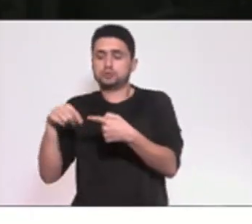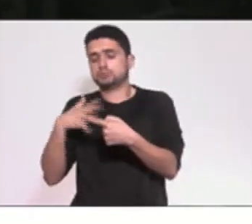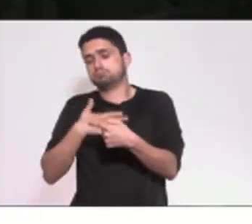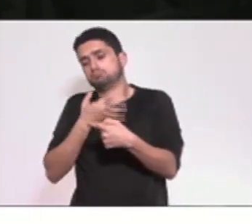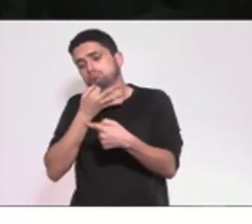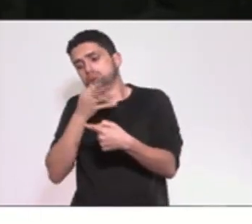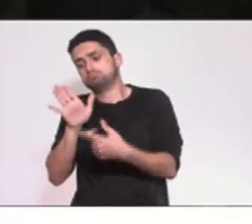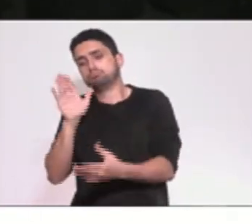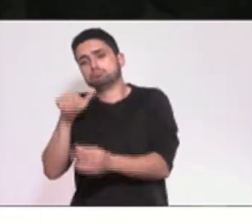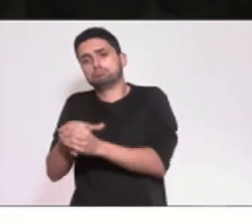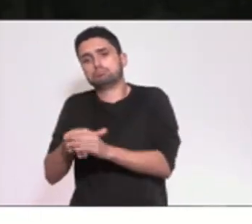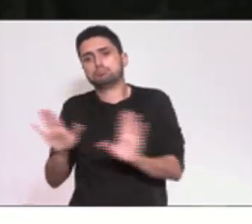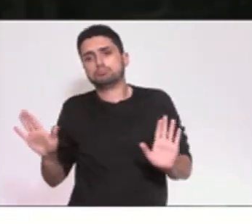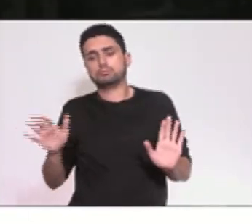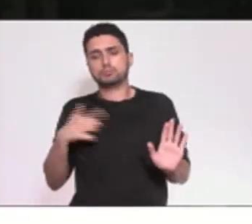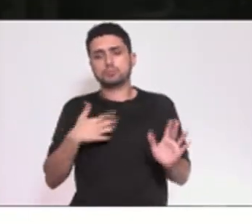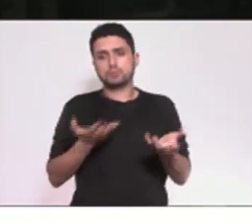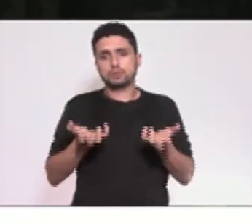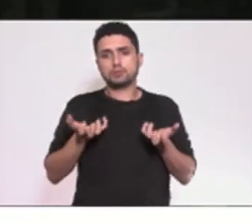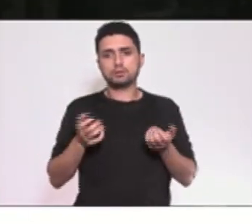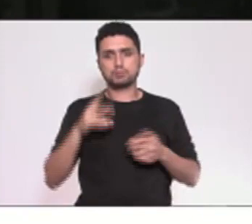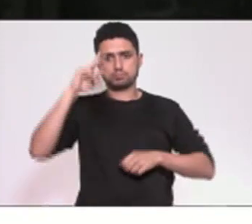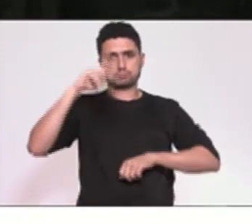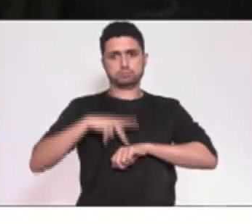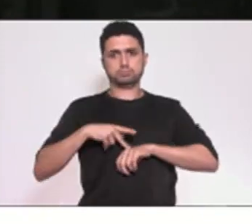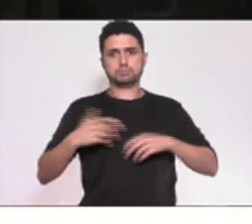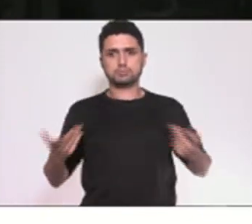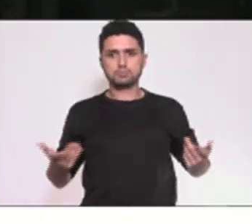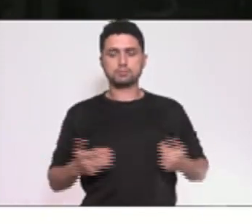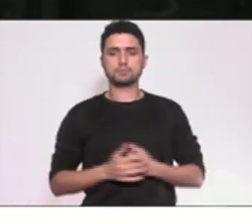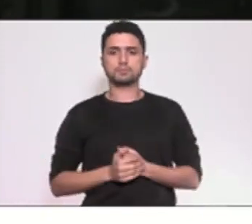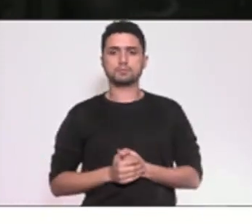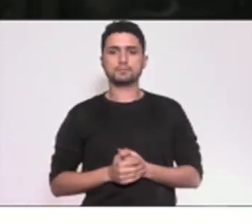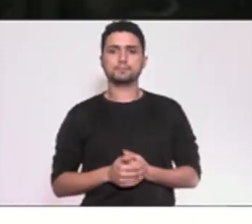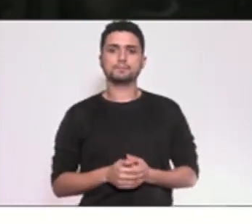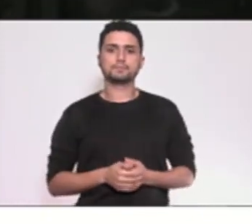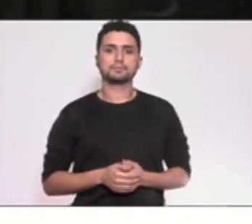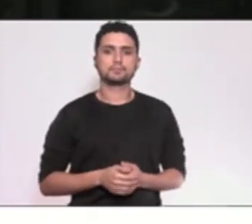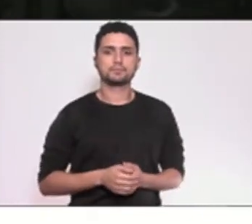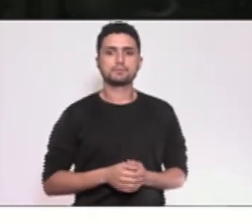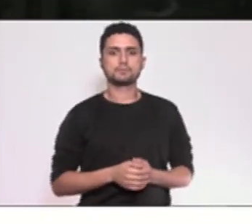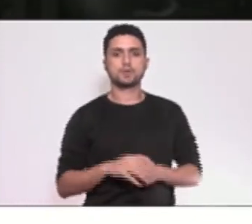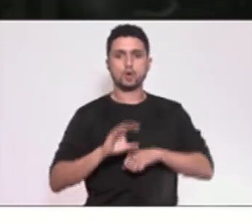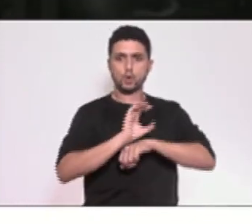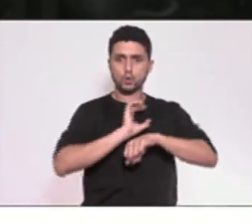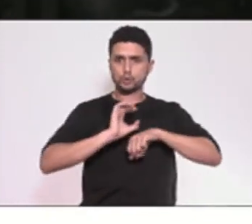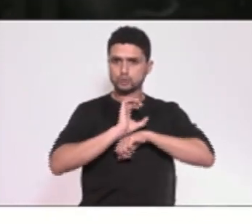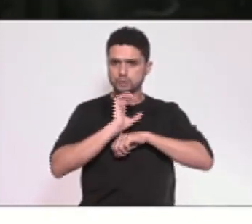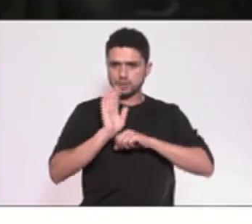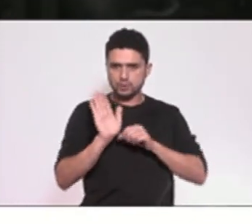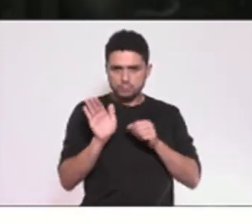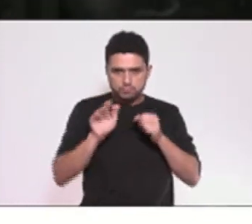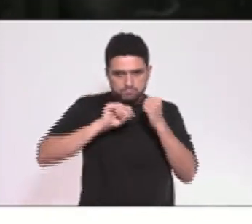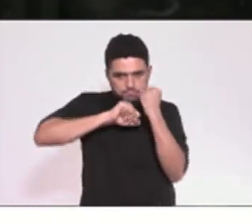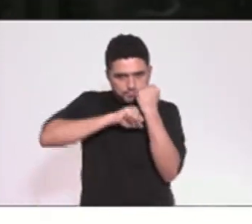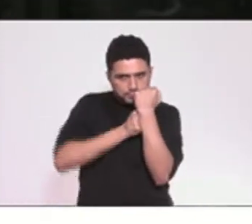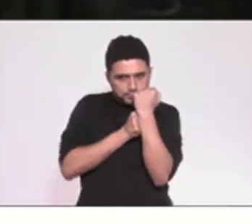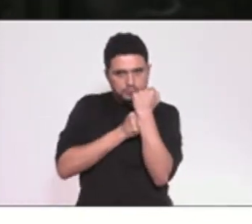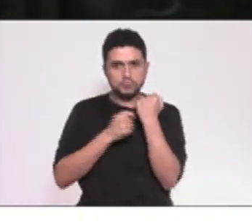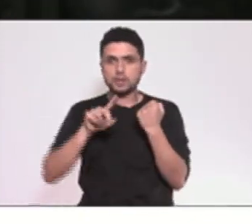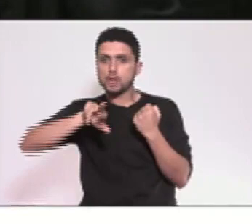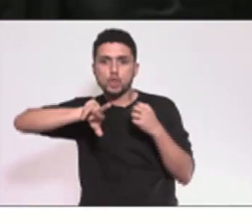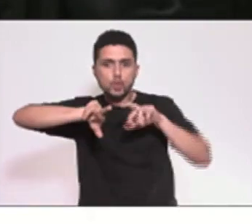deputado. As imunidades constitucionais não foram criadas para cobertar atividades criminosas.